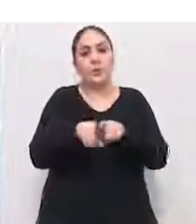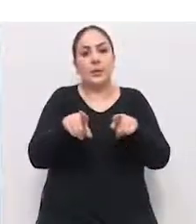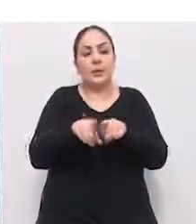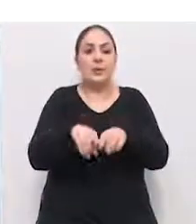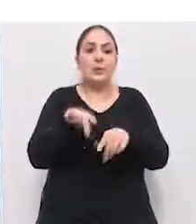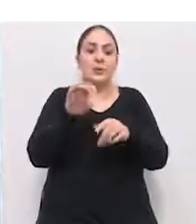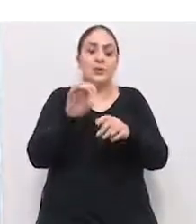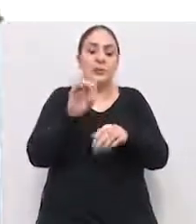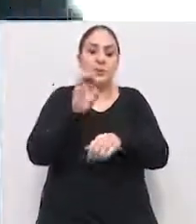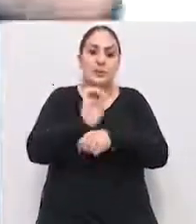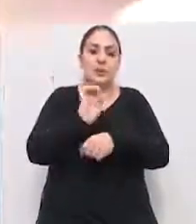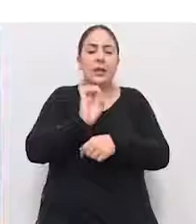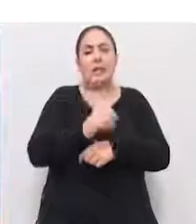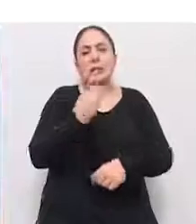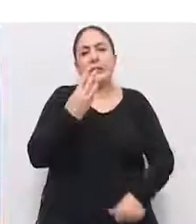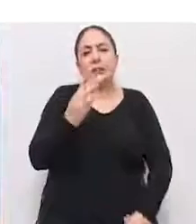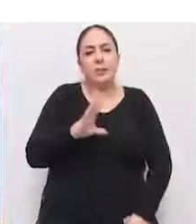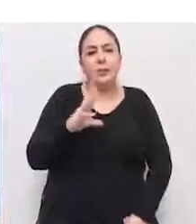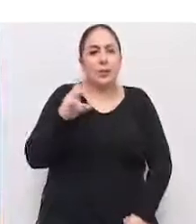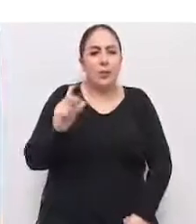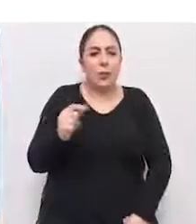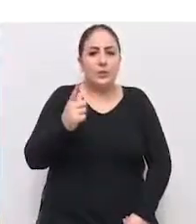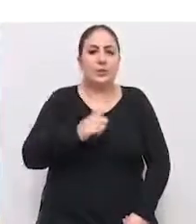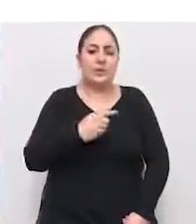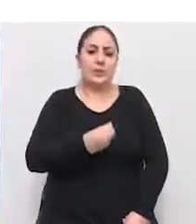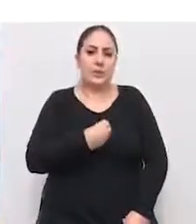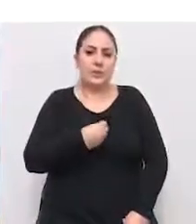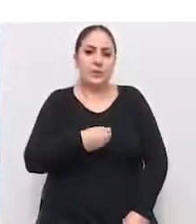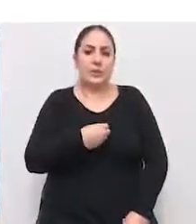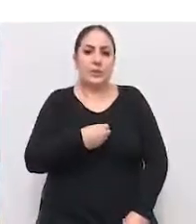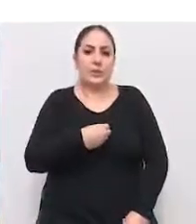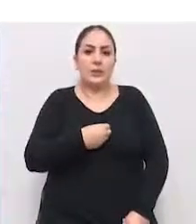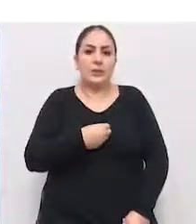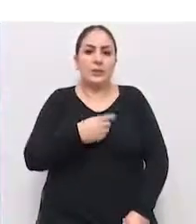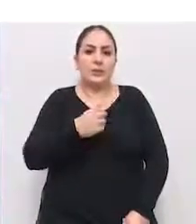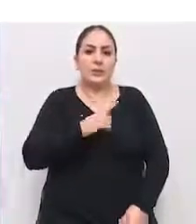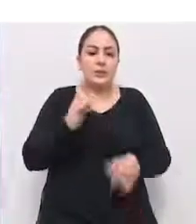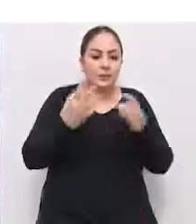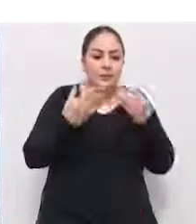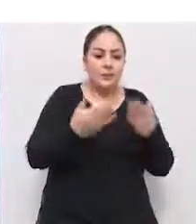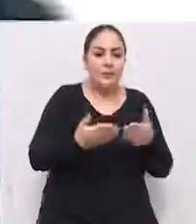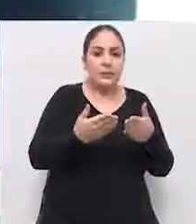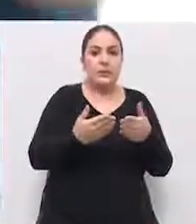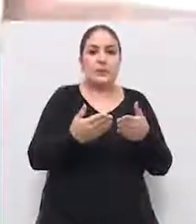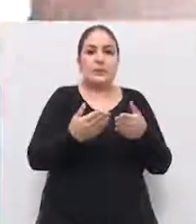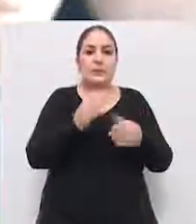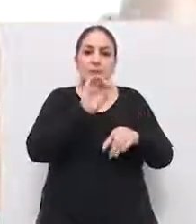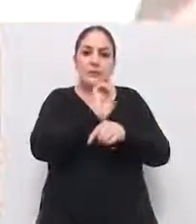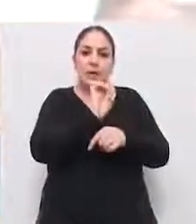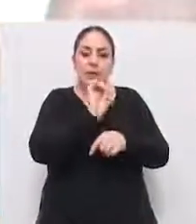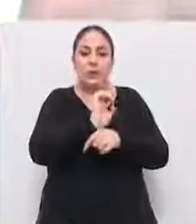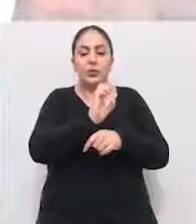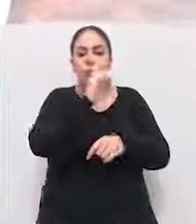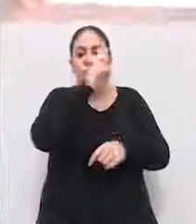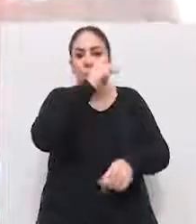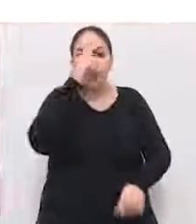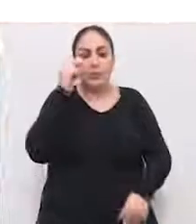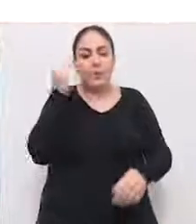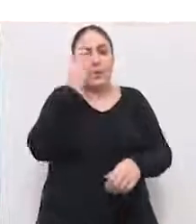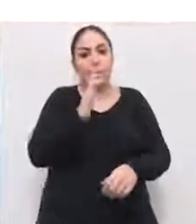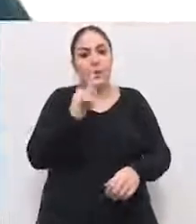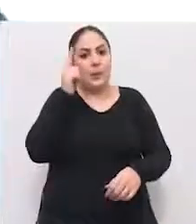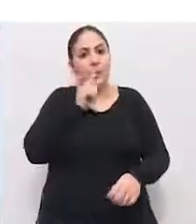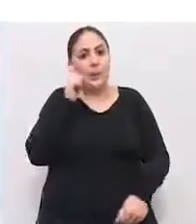aos estados. O valor de 3 bilhões que está no Fundo Nacional de Cultura será direcionado a estados e municípios